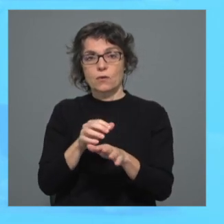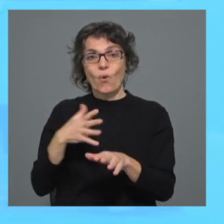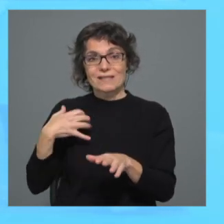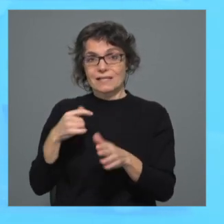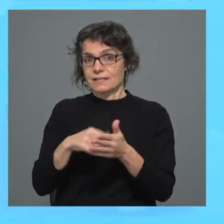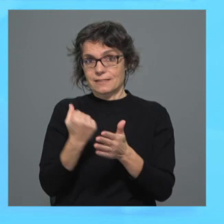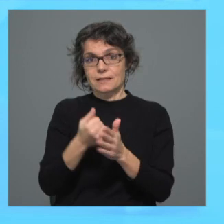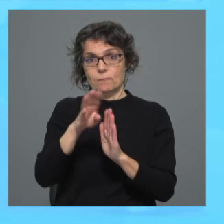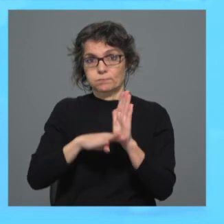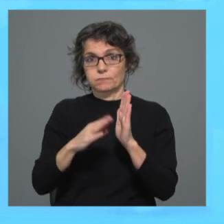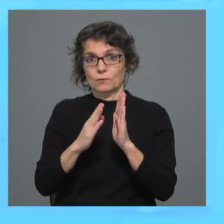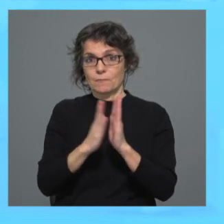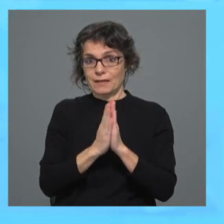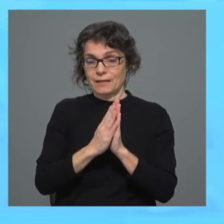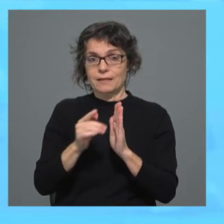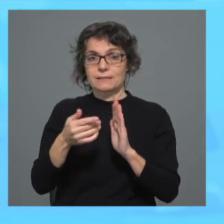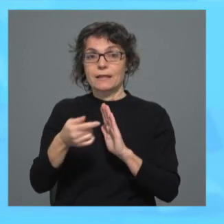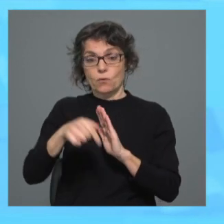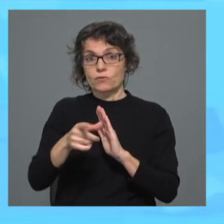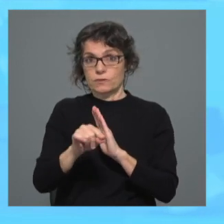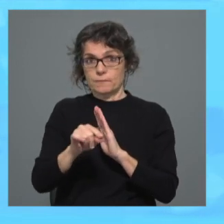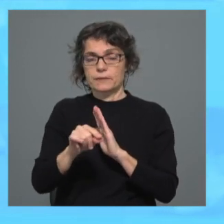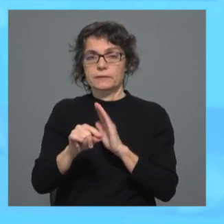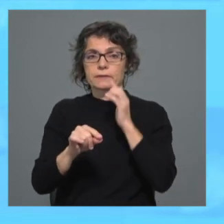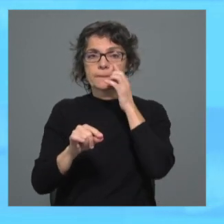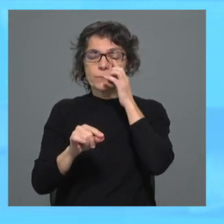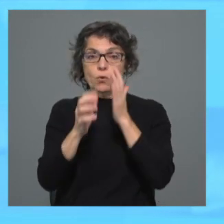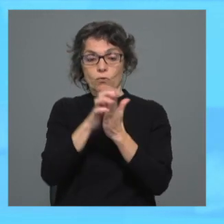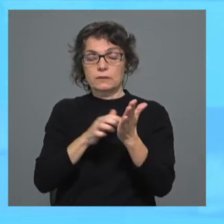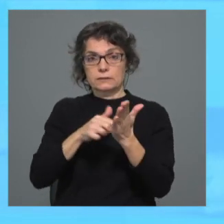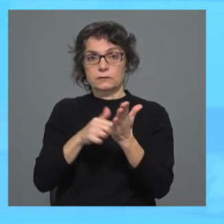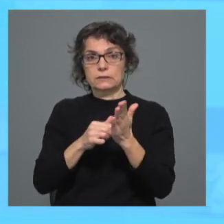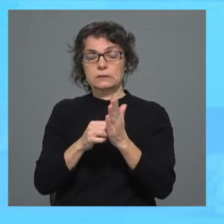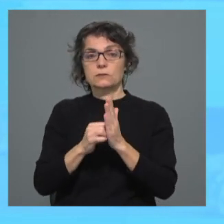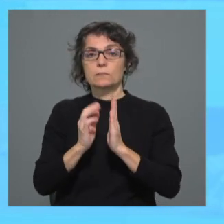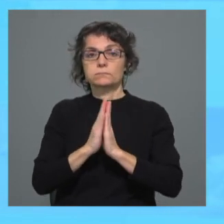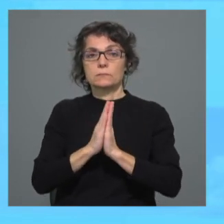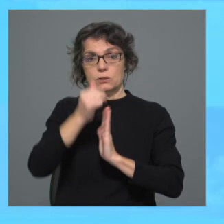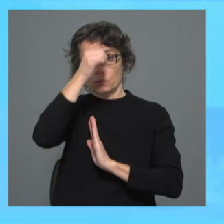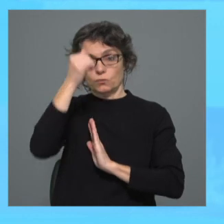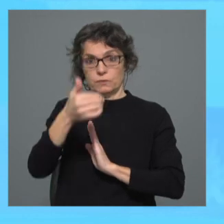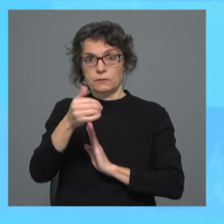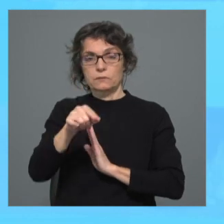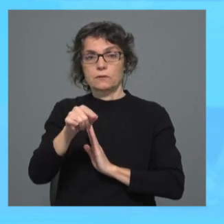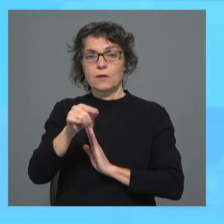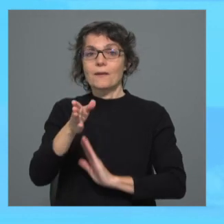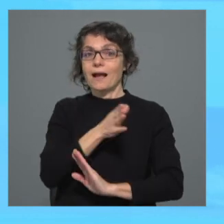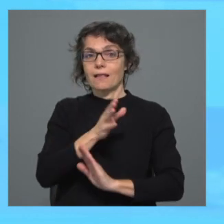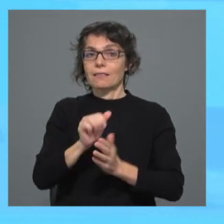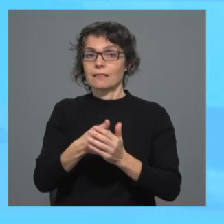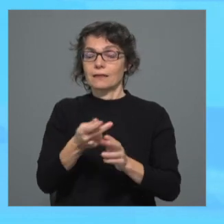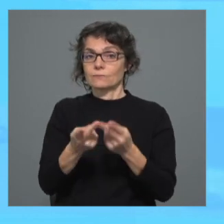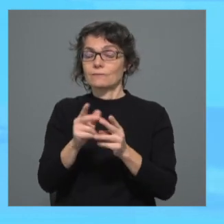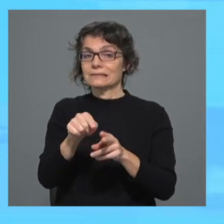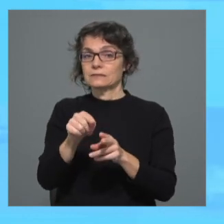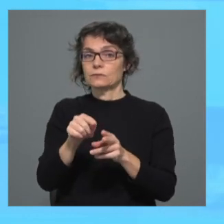neste programa, e vamos fazê-lo também hoje, olhando os textos que são lidos nas missas deste domingo. Antes de analisar o Evangelho, vamos